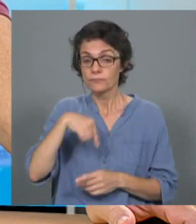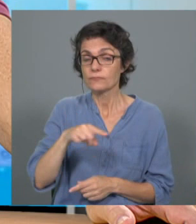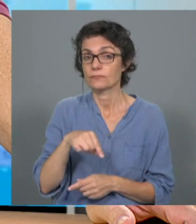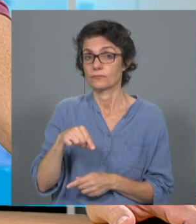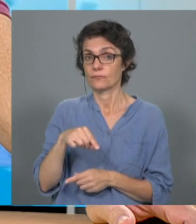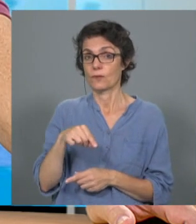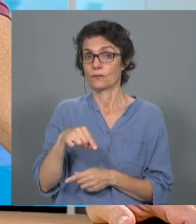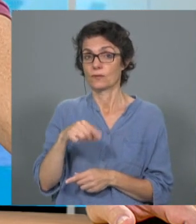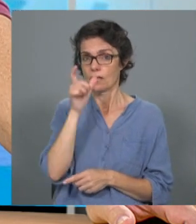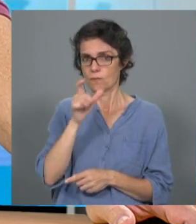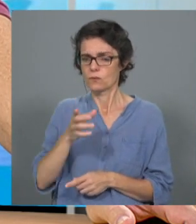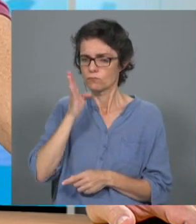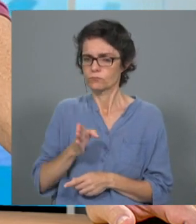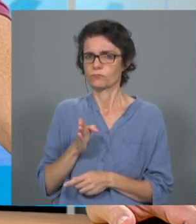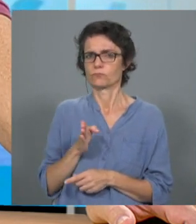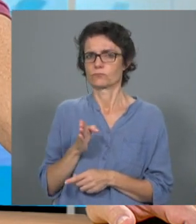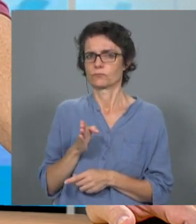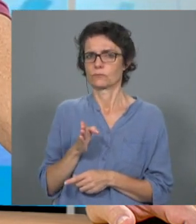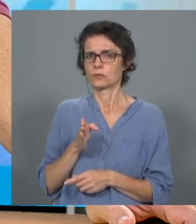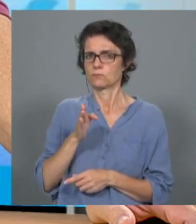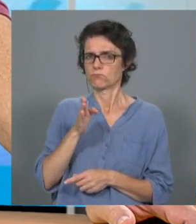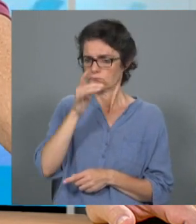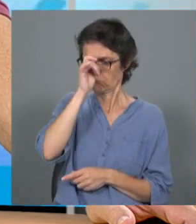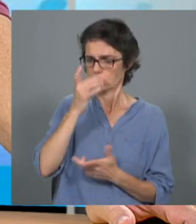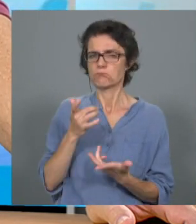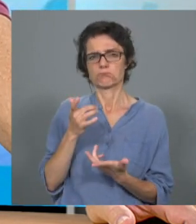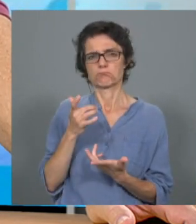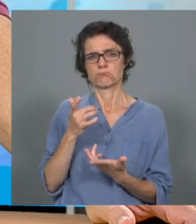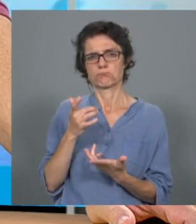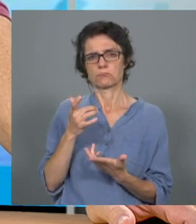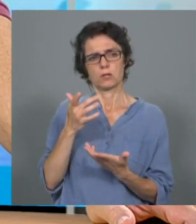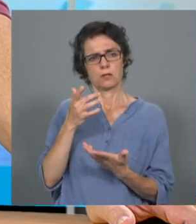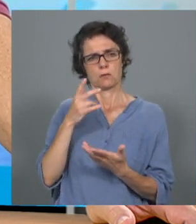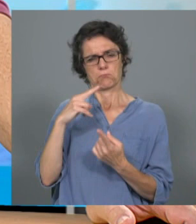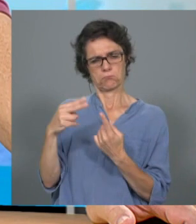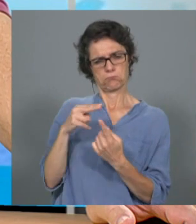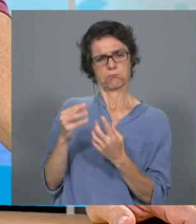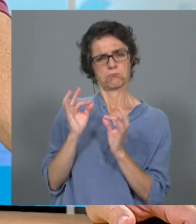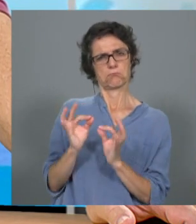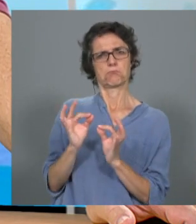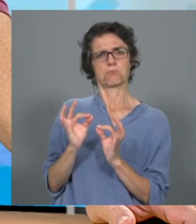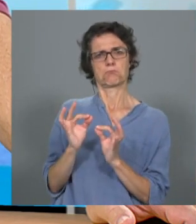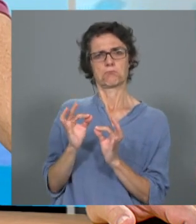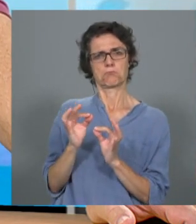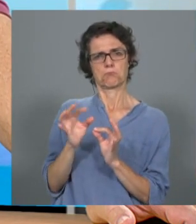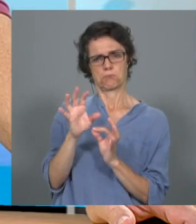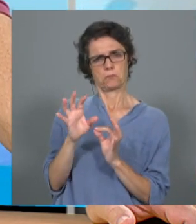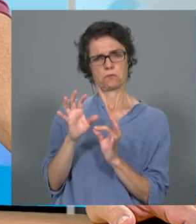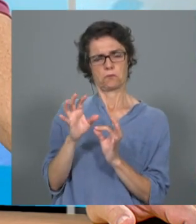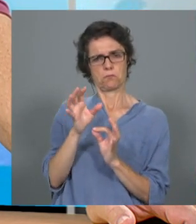a ser pessoas justas, honestas, vendo bem as coisas, pensando bem as coisas, com alguma objetividade e